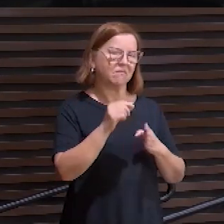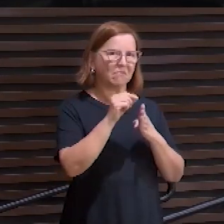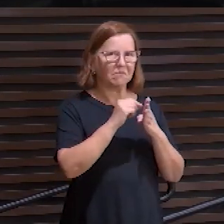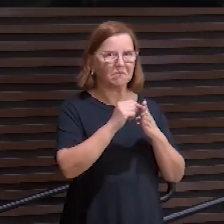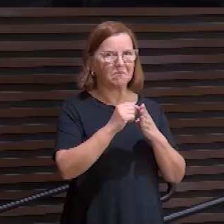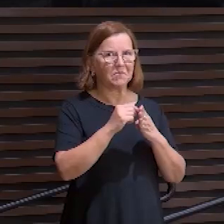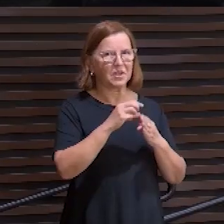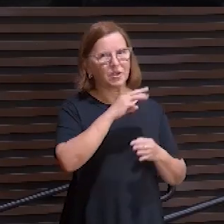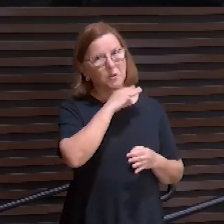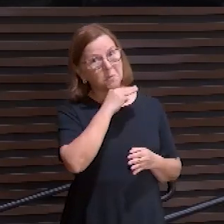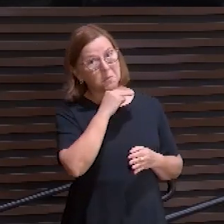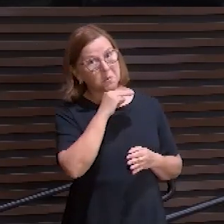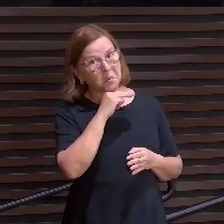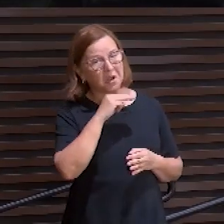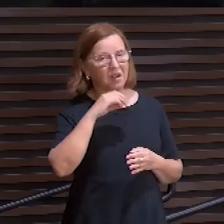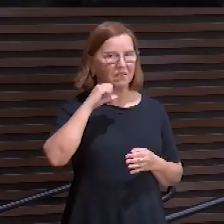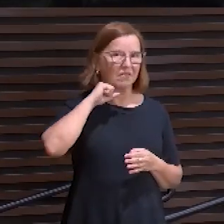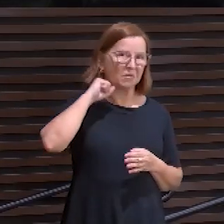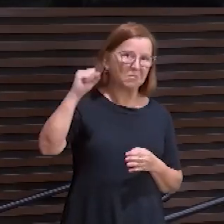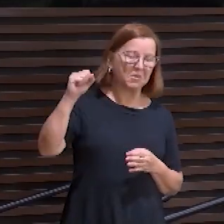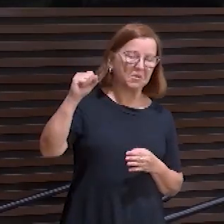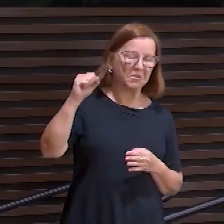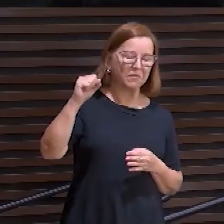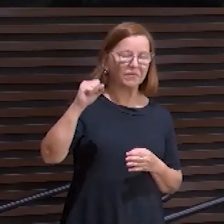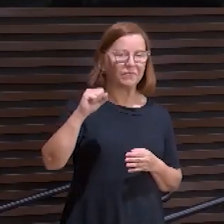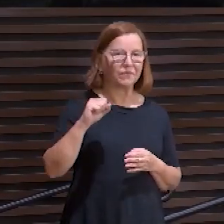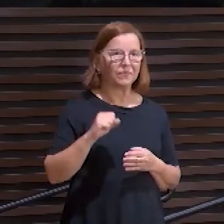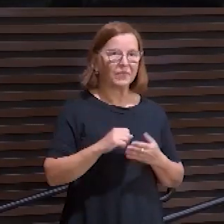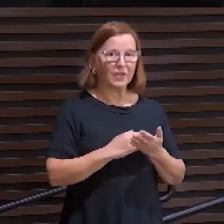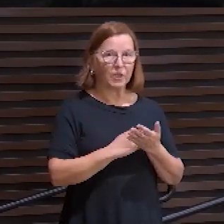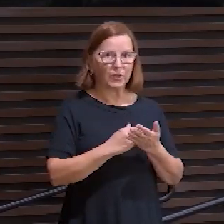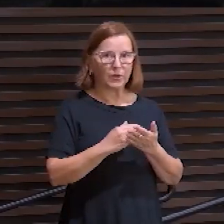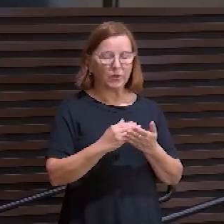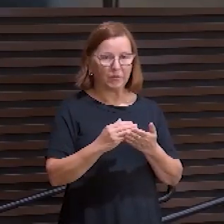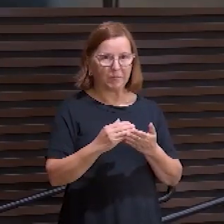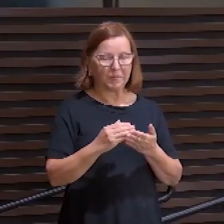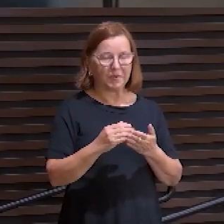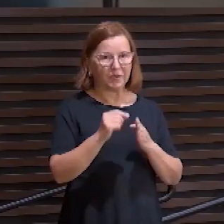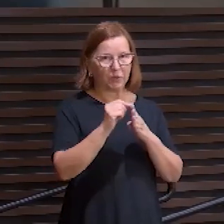abril, mais ou menos é aí que começa o mês de Abib,